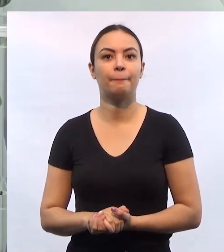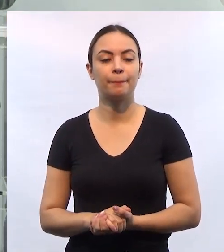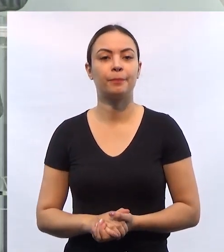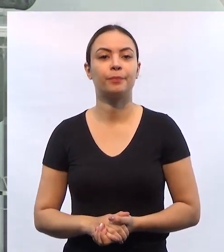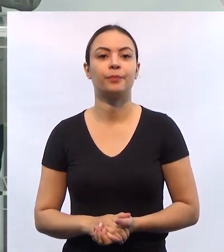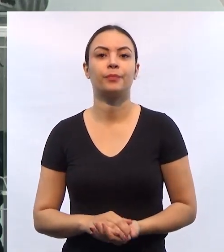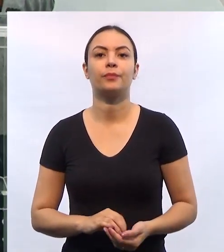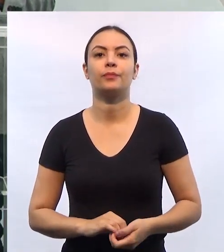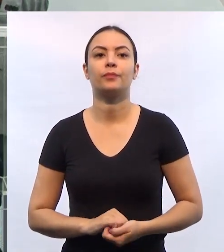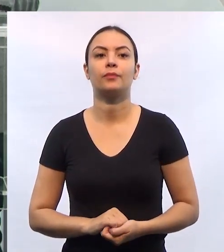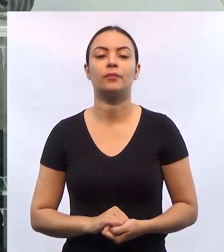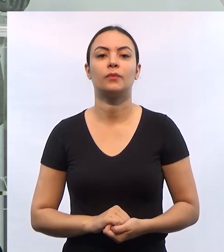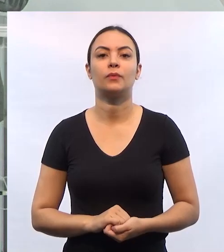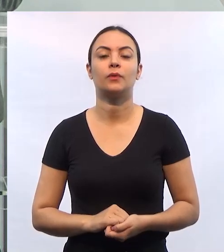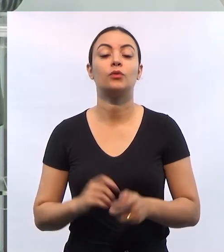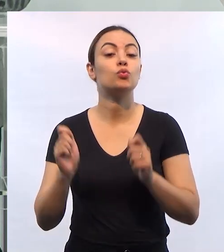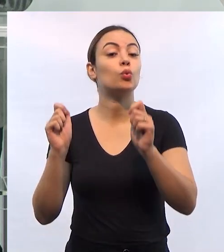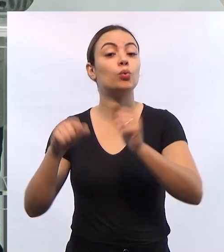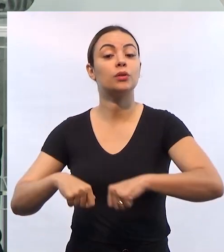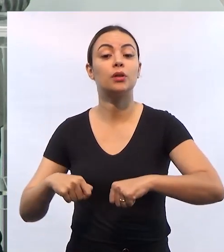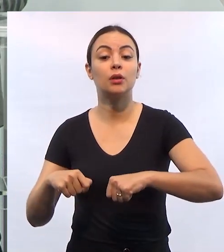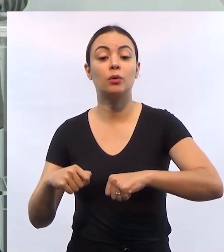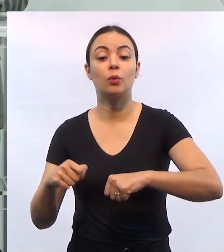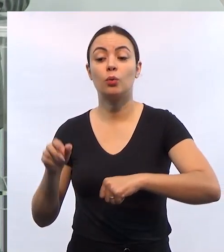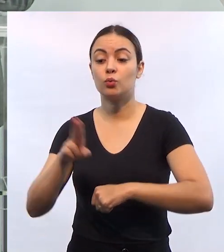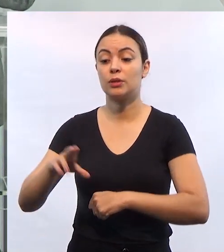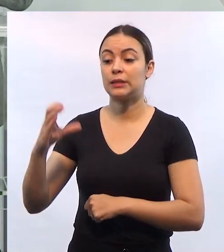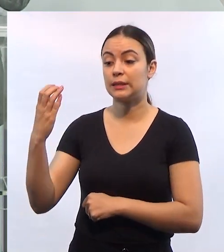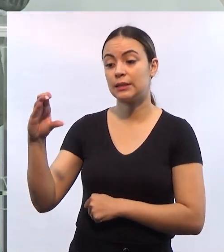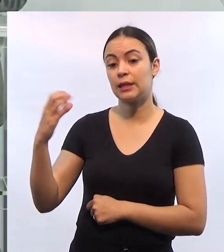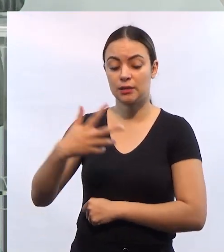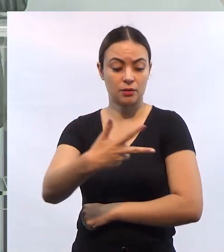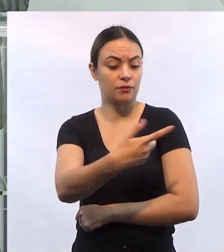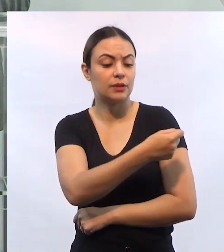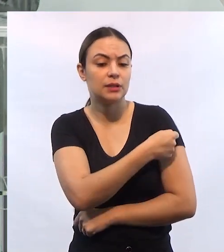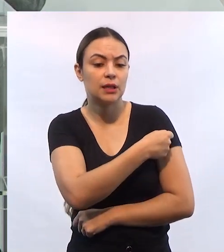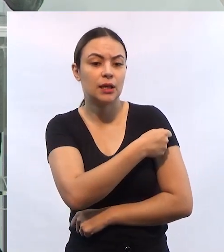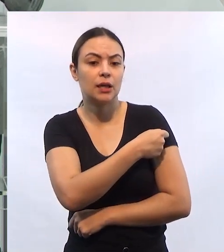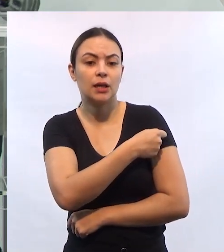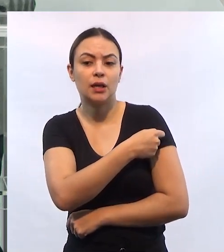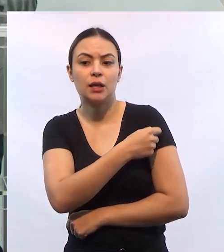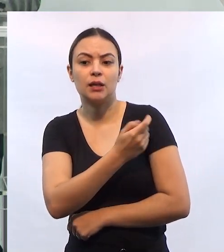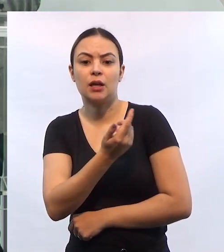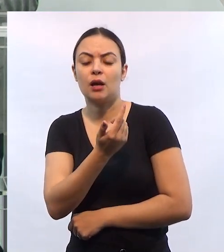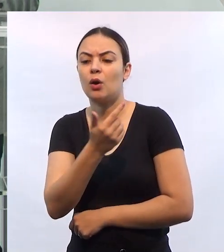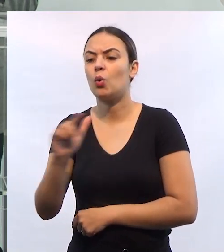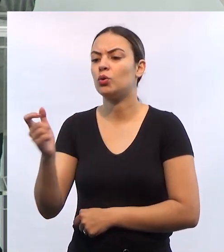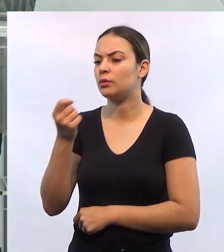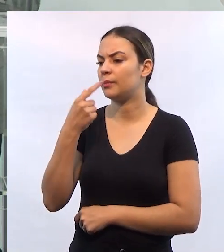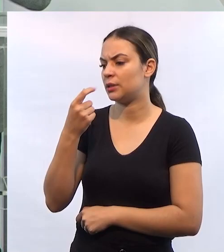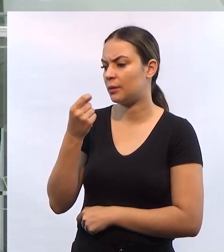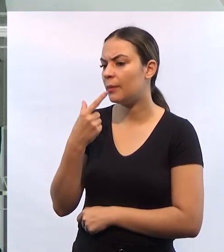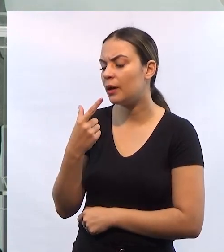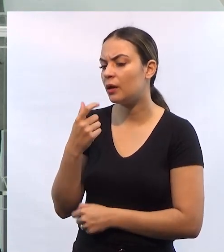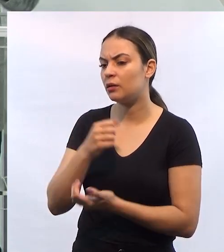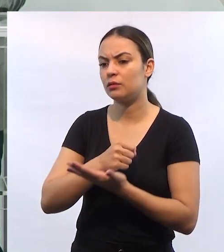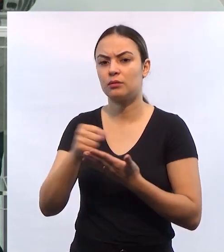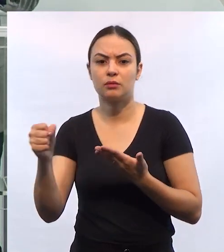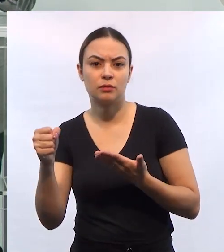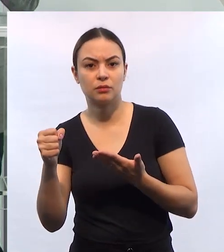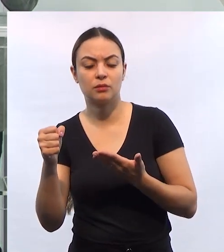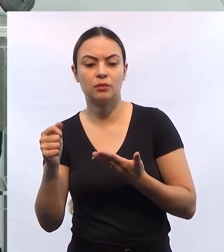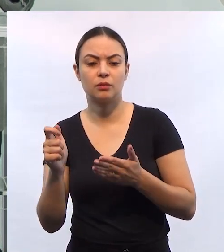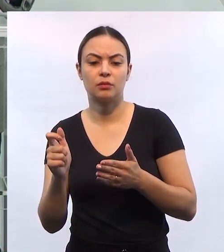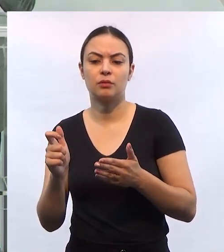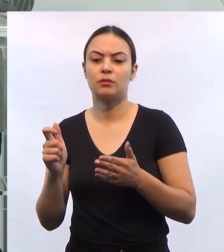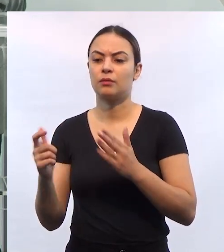conter todo o seu poder letal, não é verdade? Por meio da ciência, que criou lá as vacinas, que criou lá outros